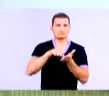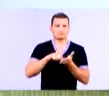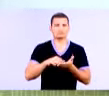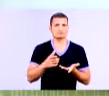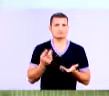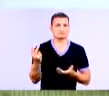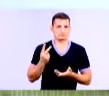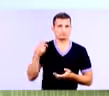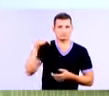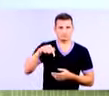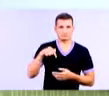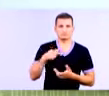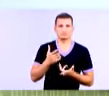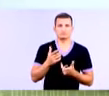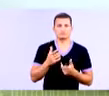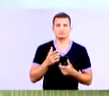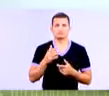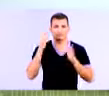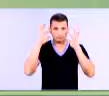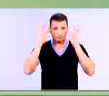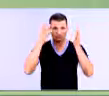para tirar, tá?